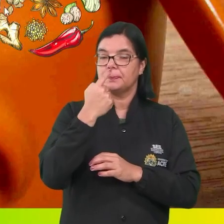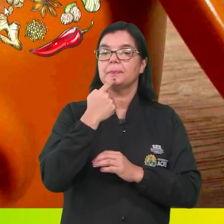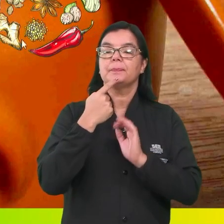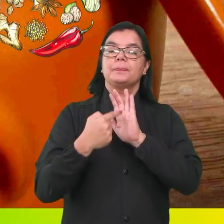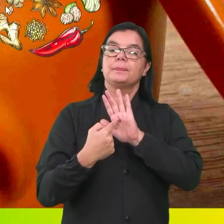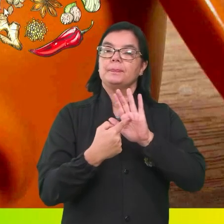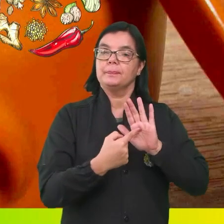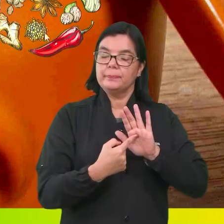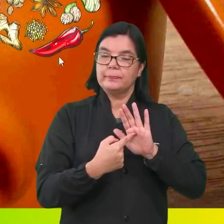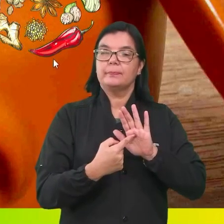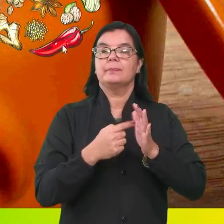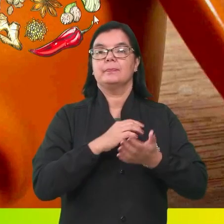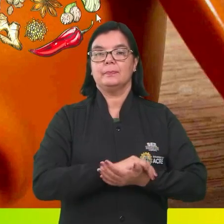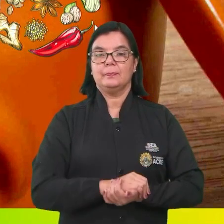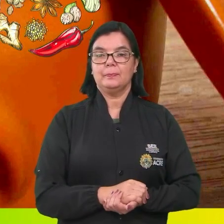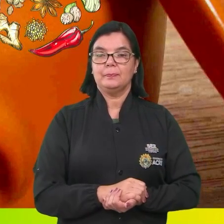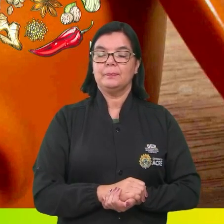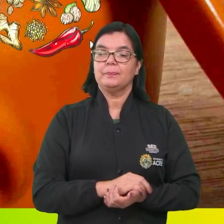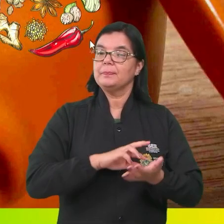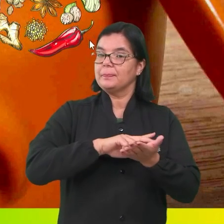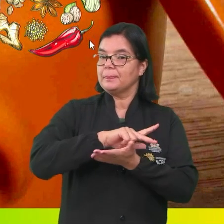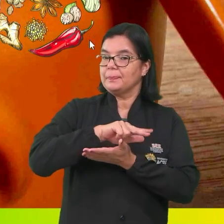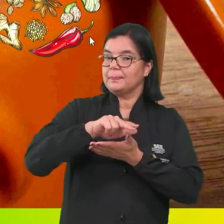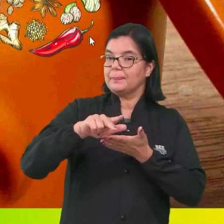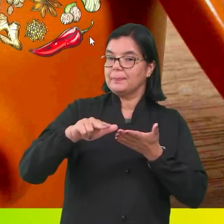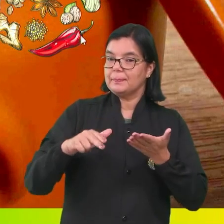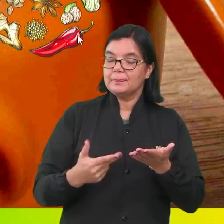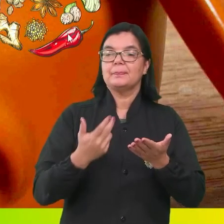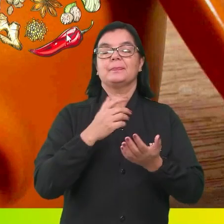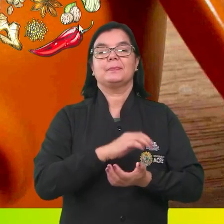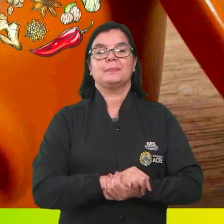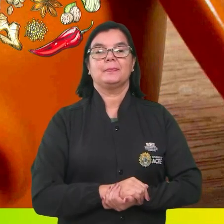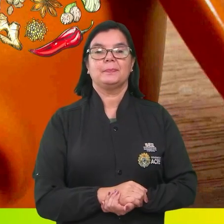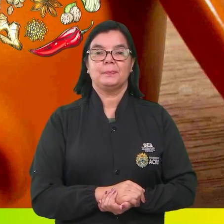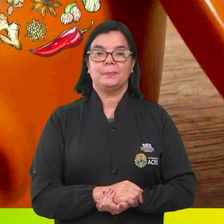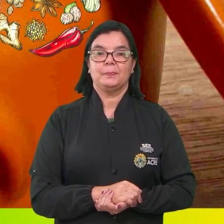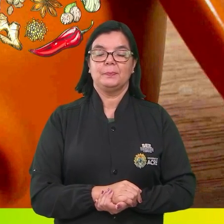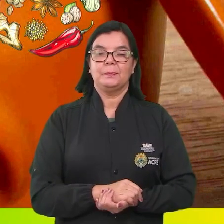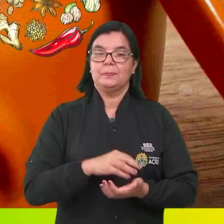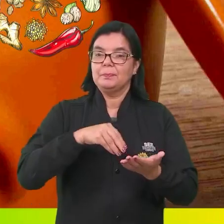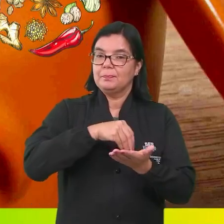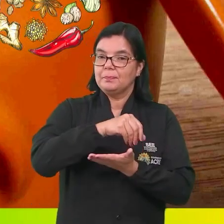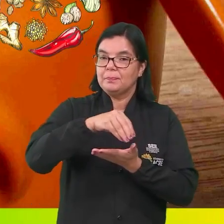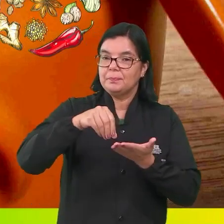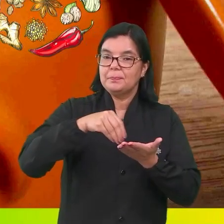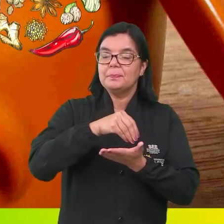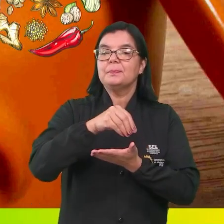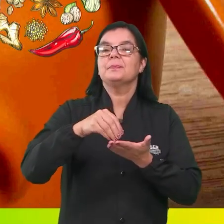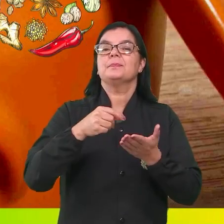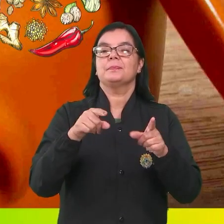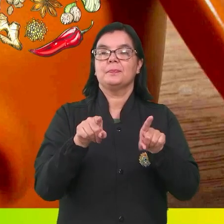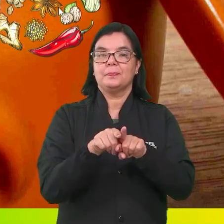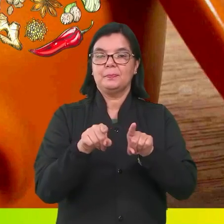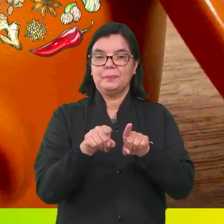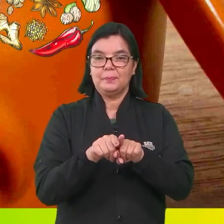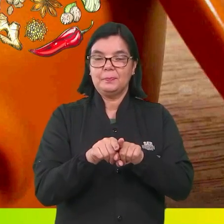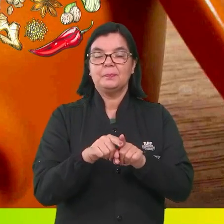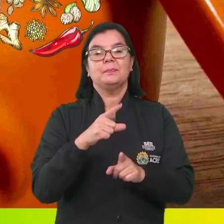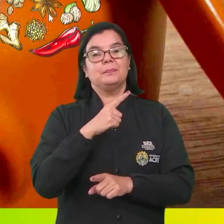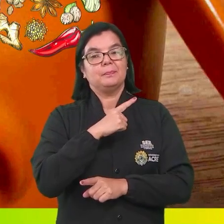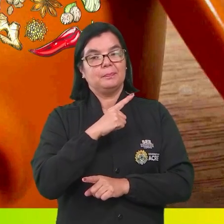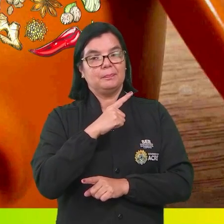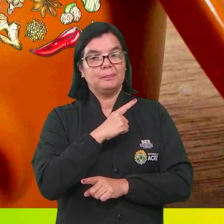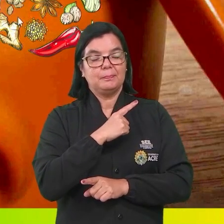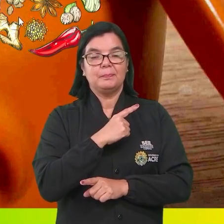está representando essa diversidade dos temperos que existem